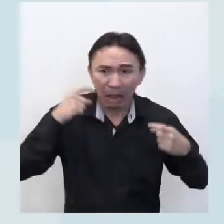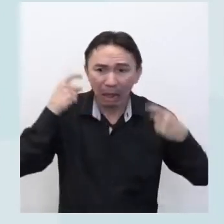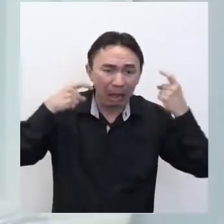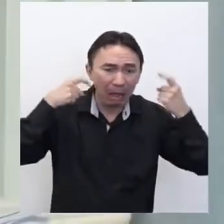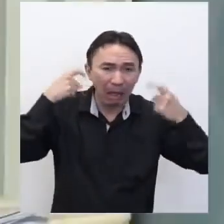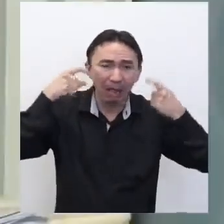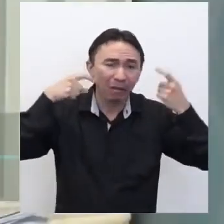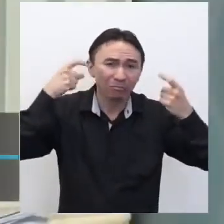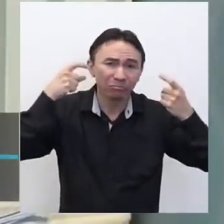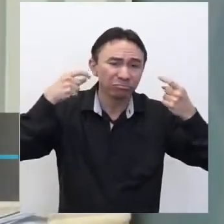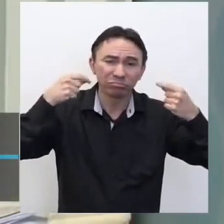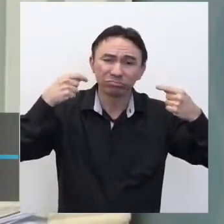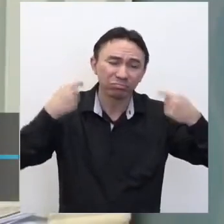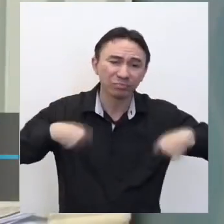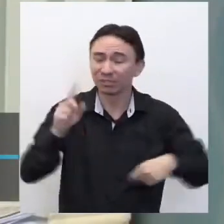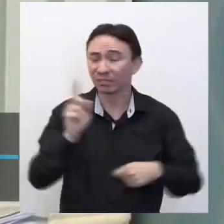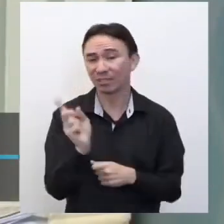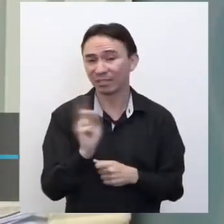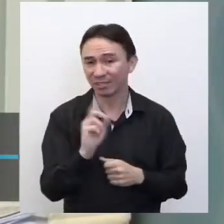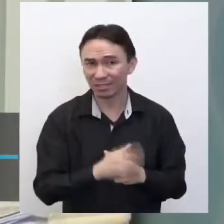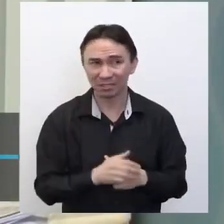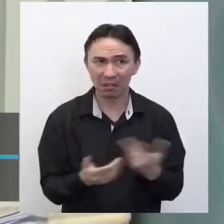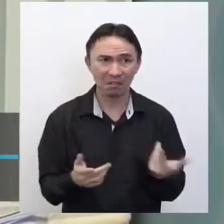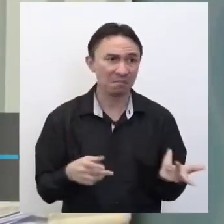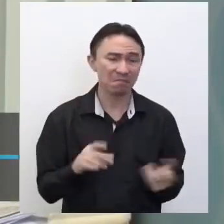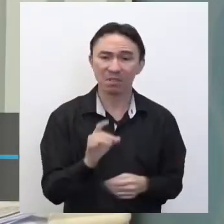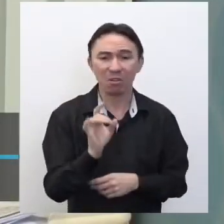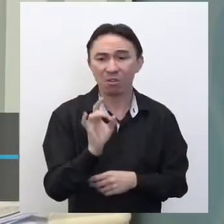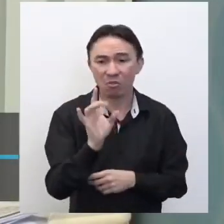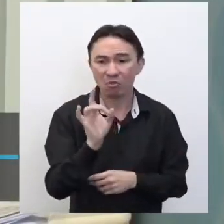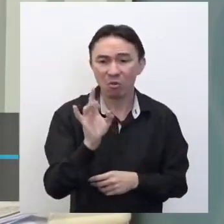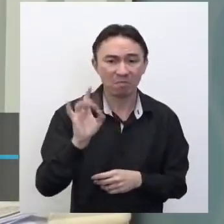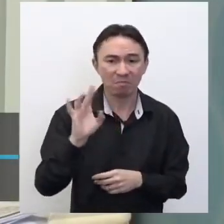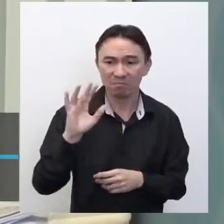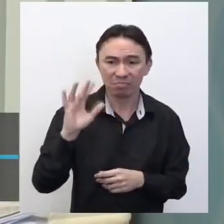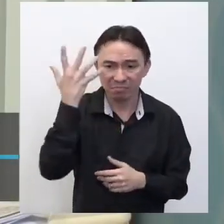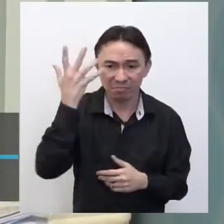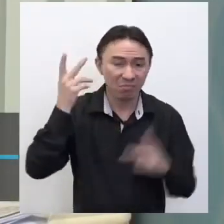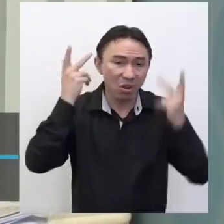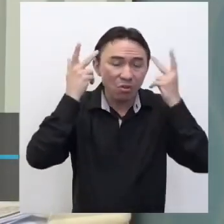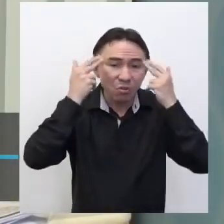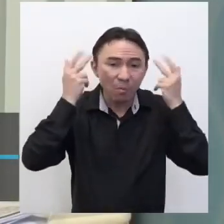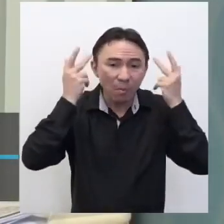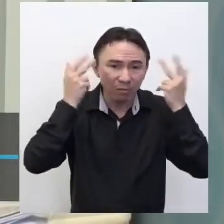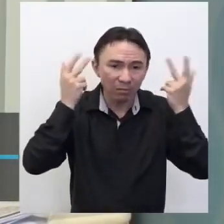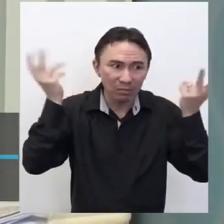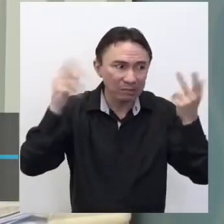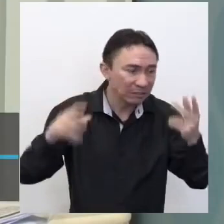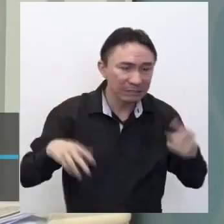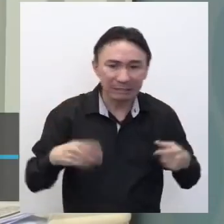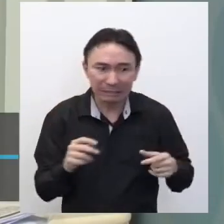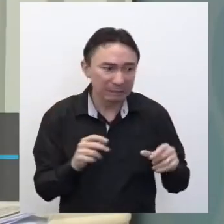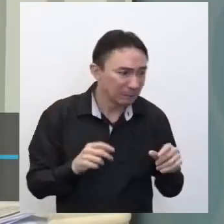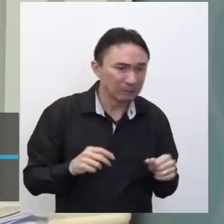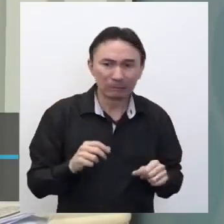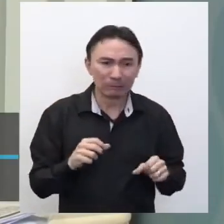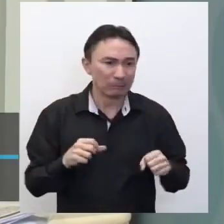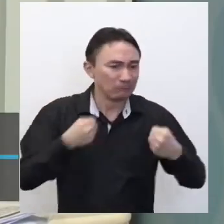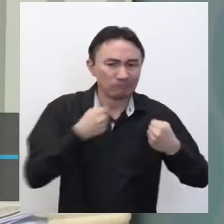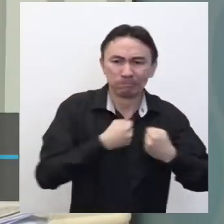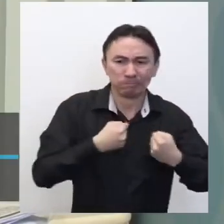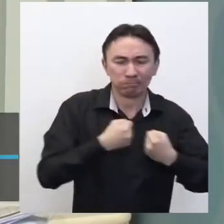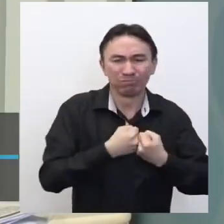porque afinal de contas elas são dadas pela natureza, ou seja, não tem muito que a gente possa fazer para ir contra elas,